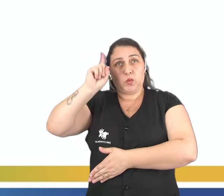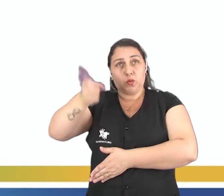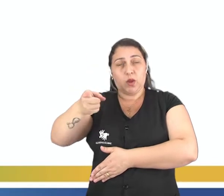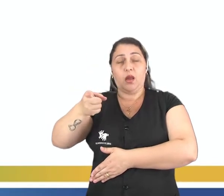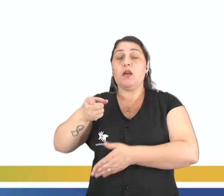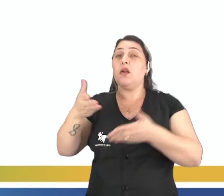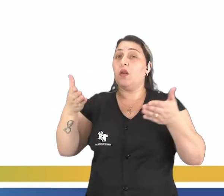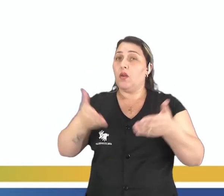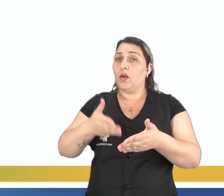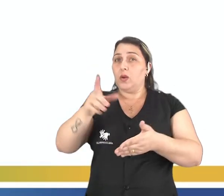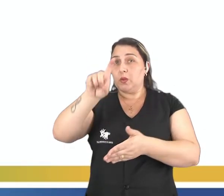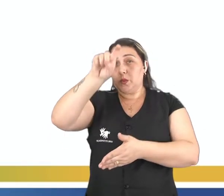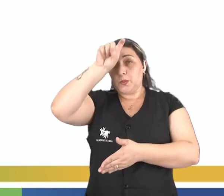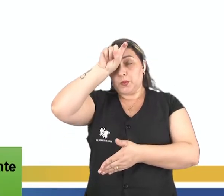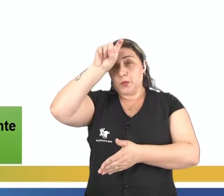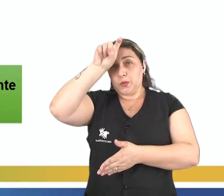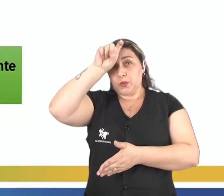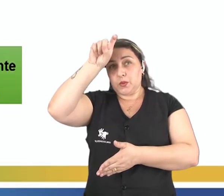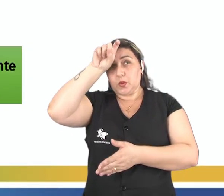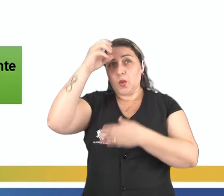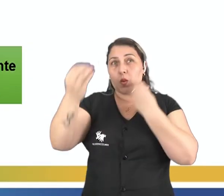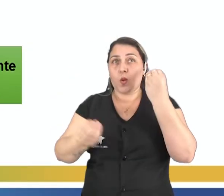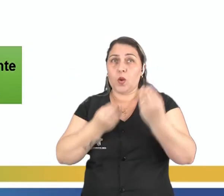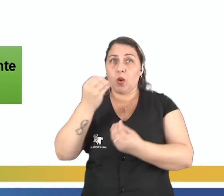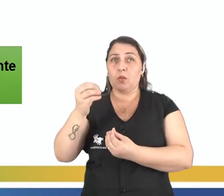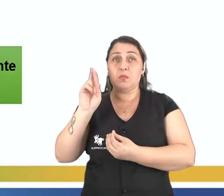destacar aqui Zumbi de Palmares como